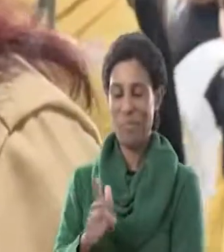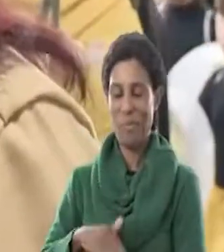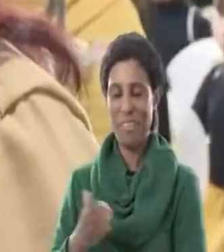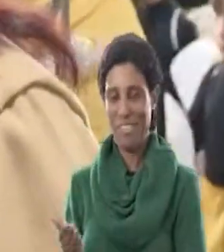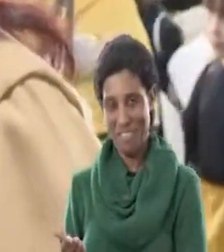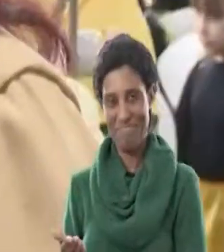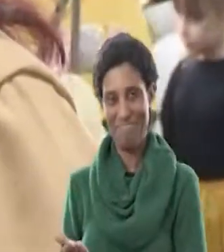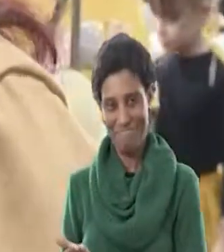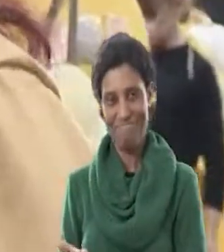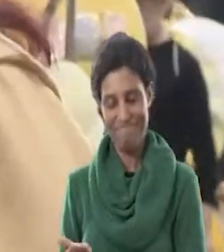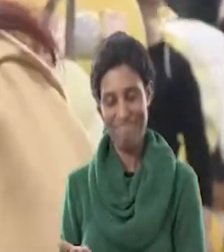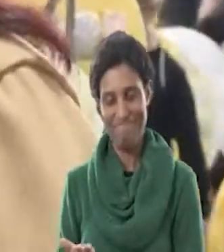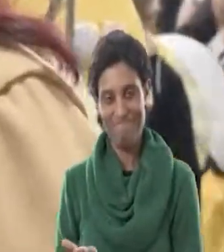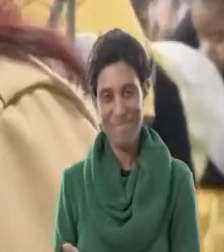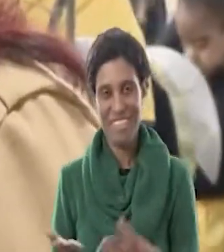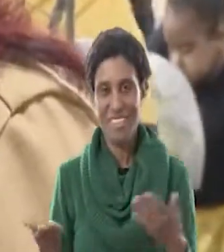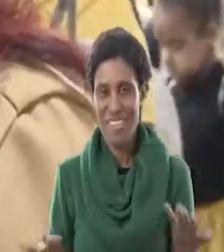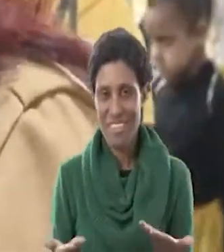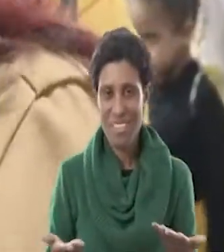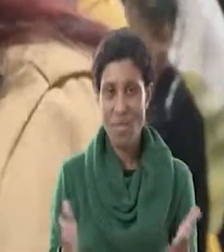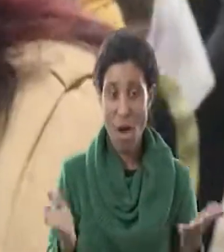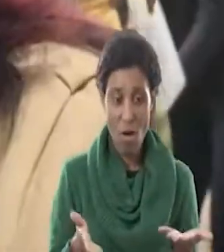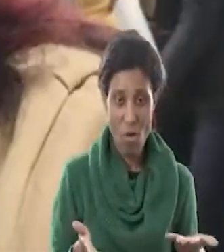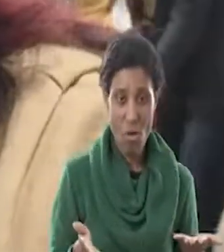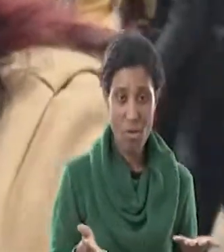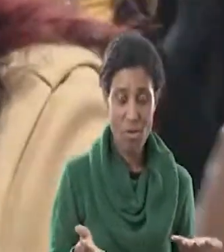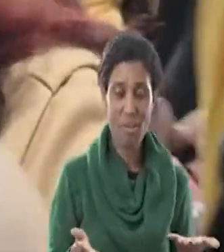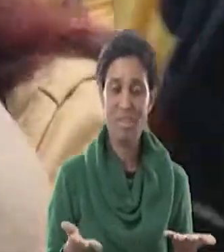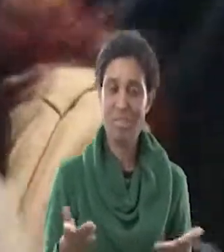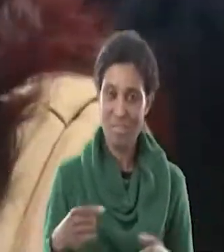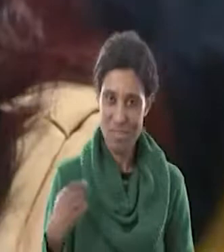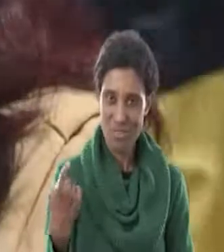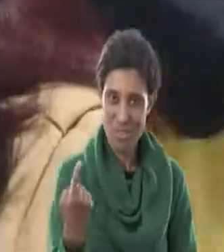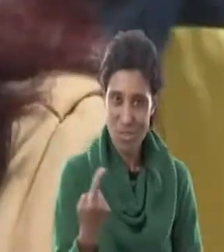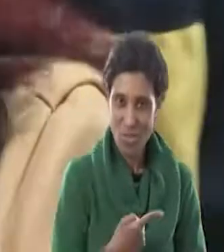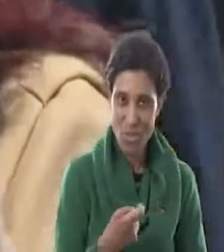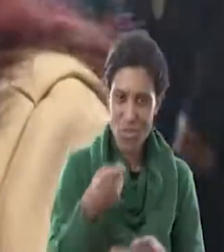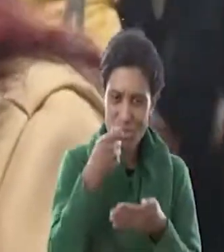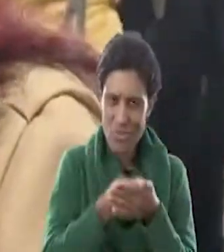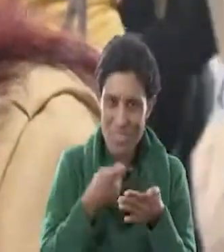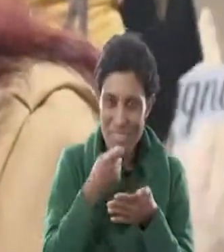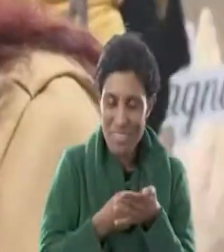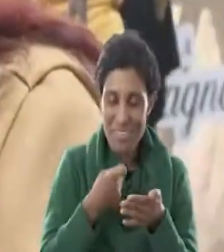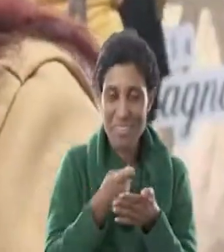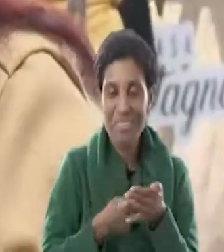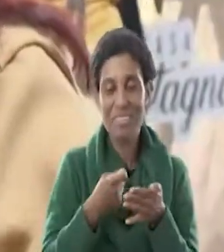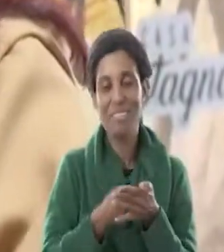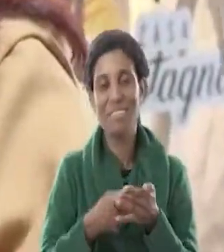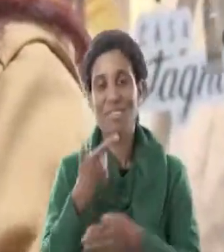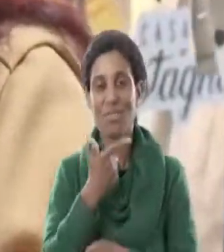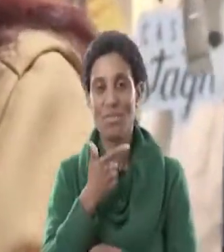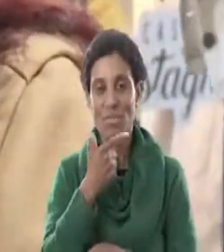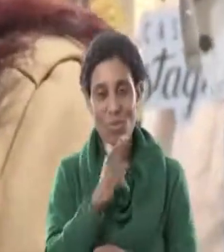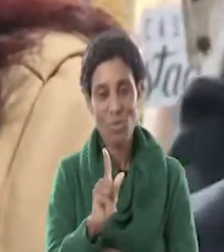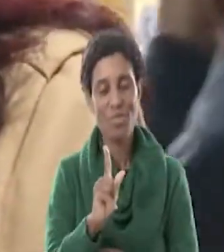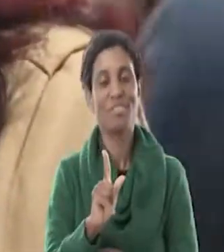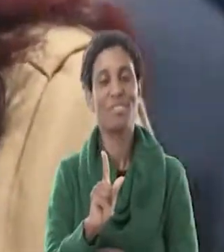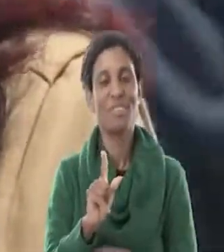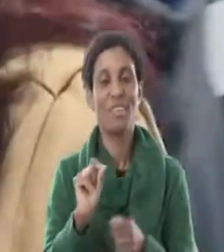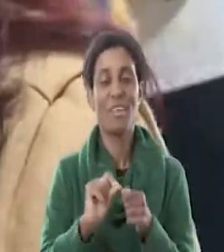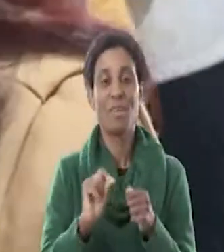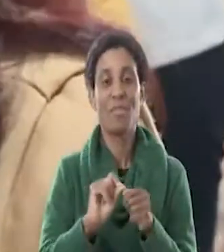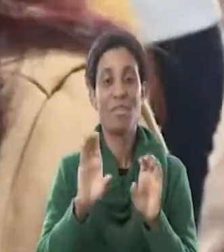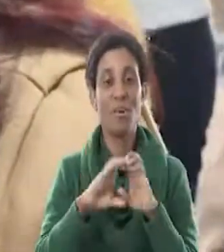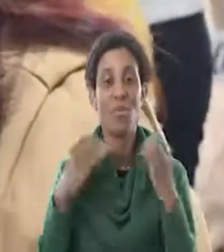ó, estamos na baixa temporada e estamos proporcionalizando para que